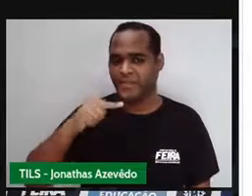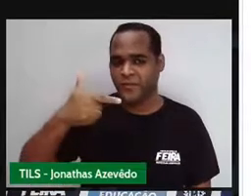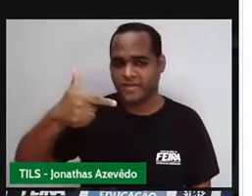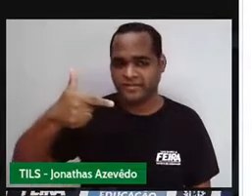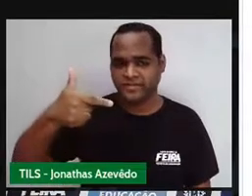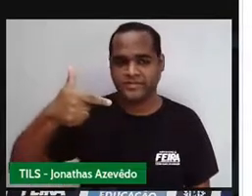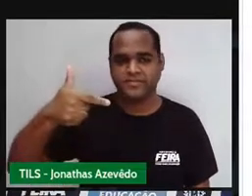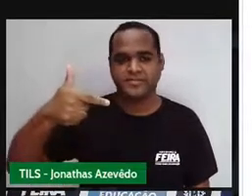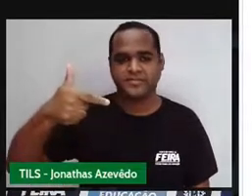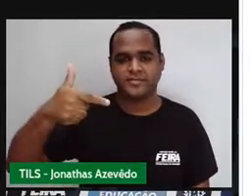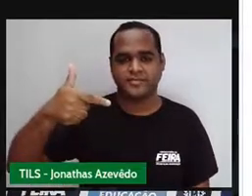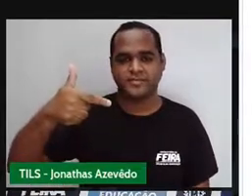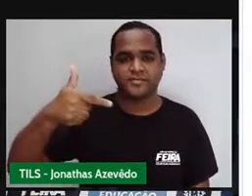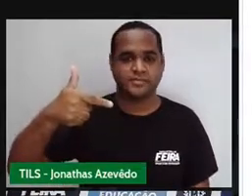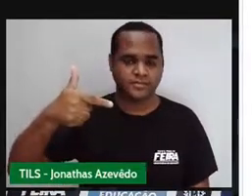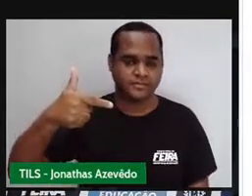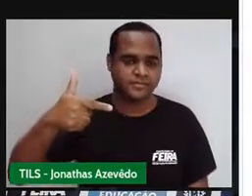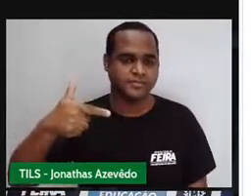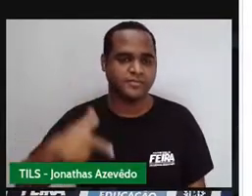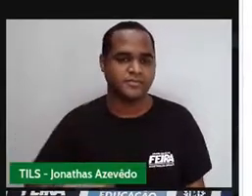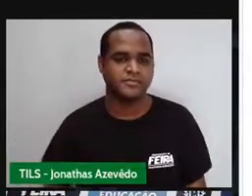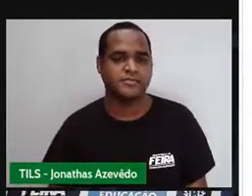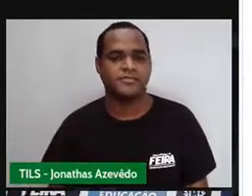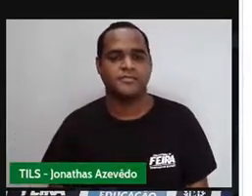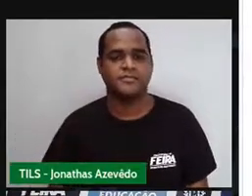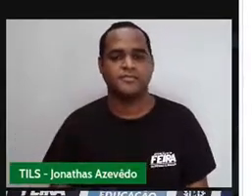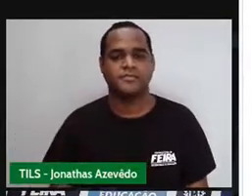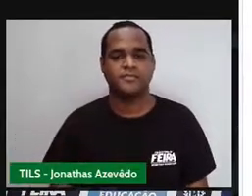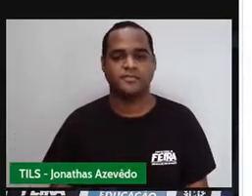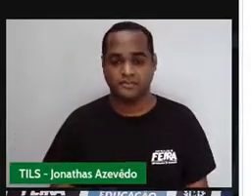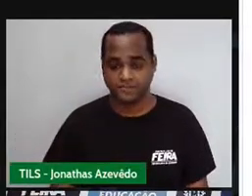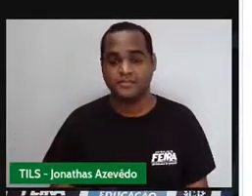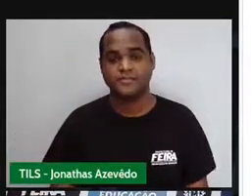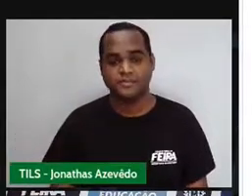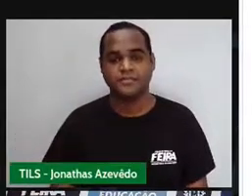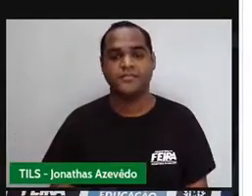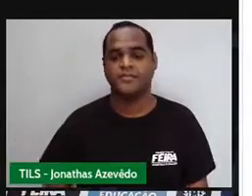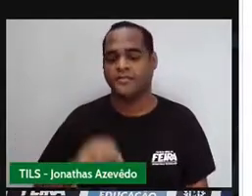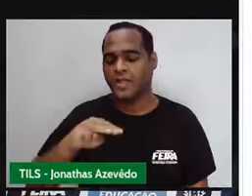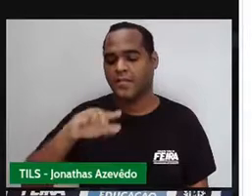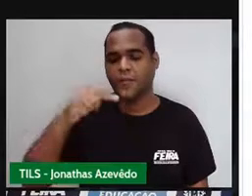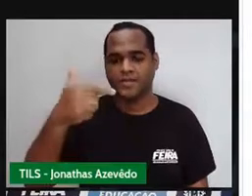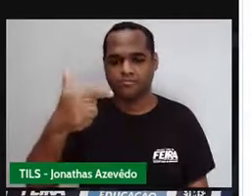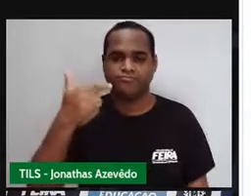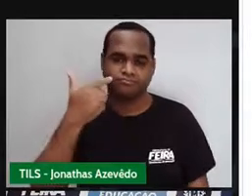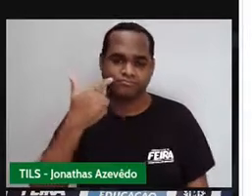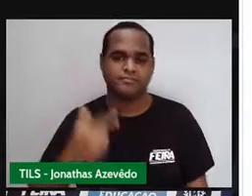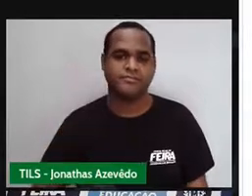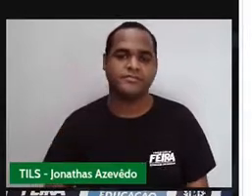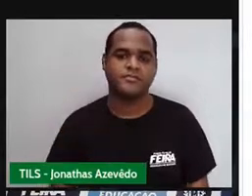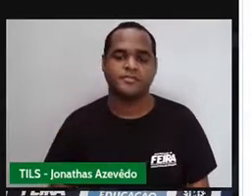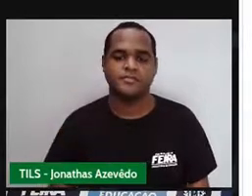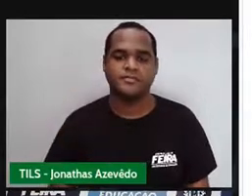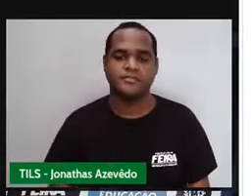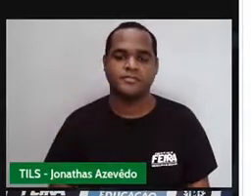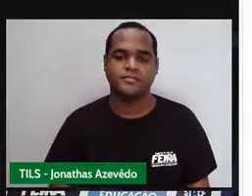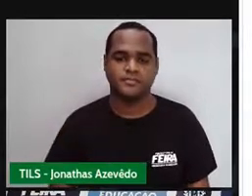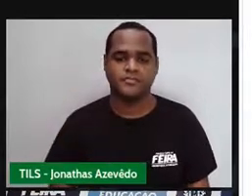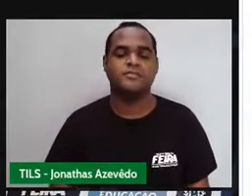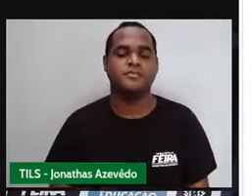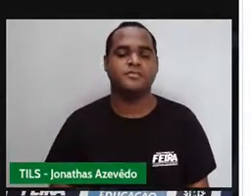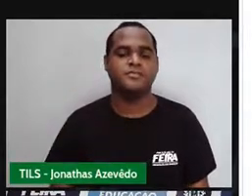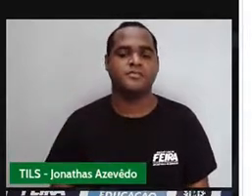outras aulas a gente tem metro quadrado que é metro quadrado que é a